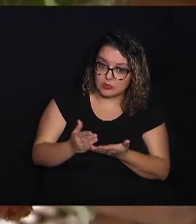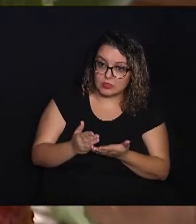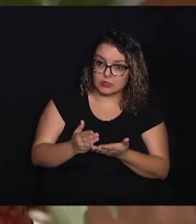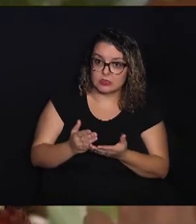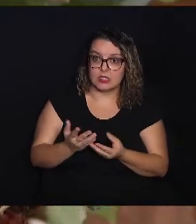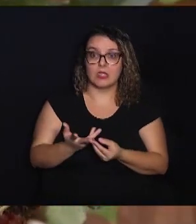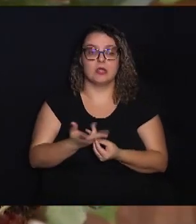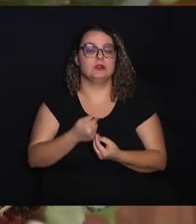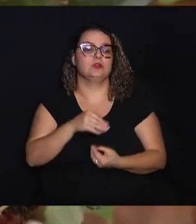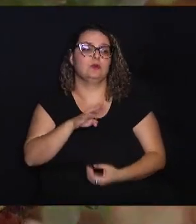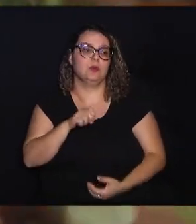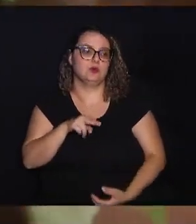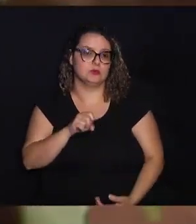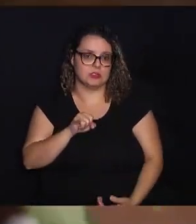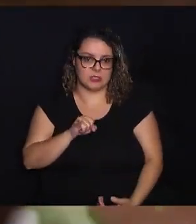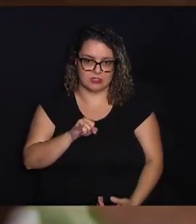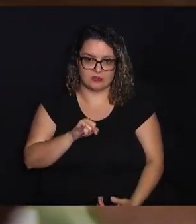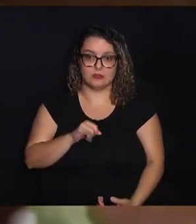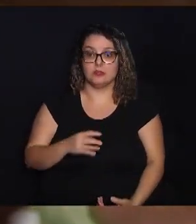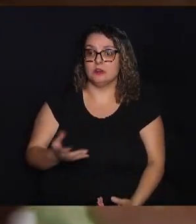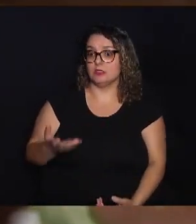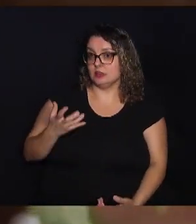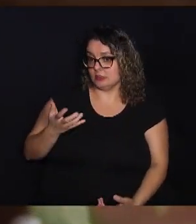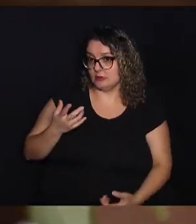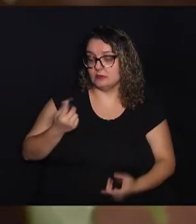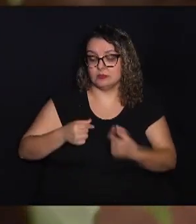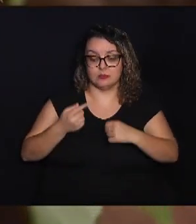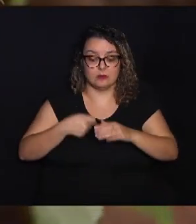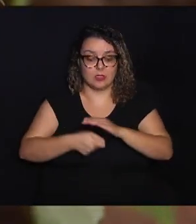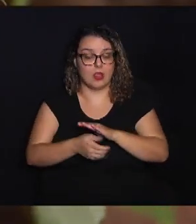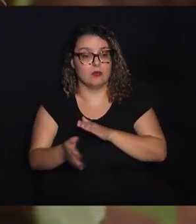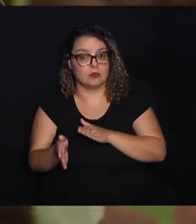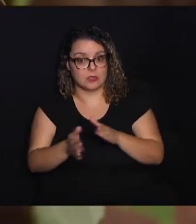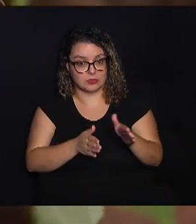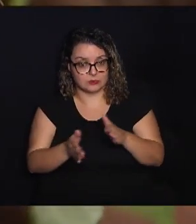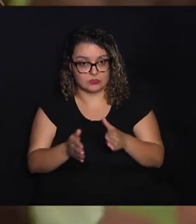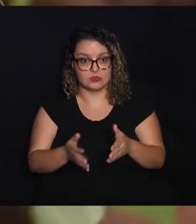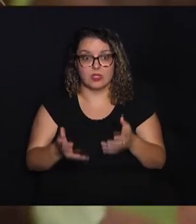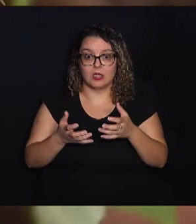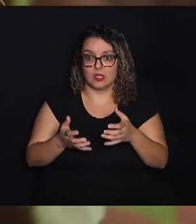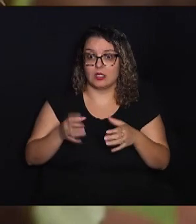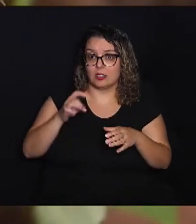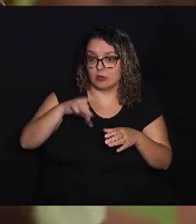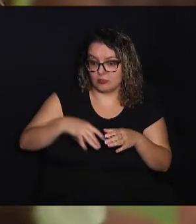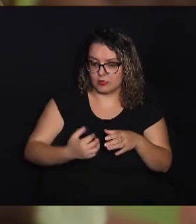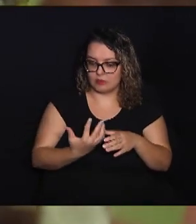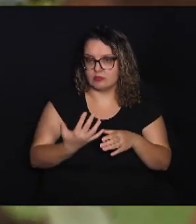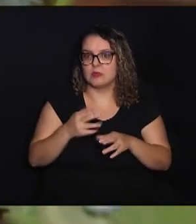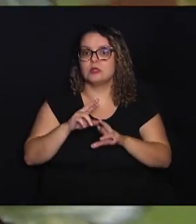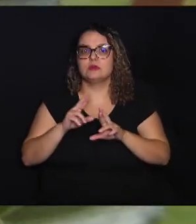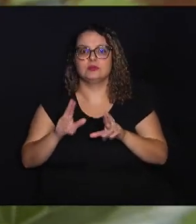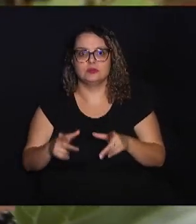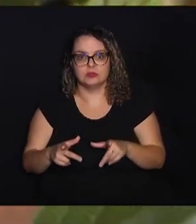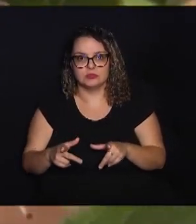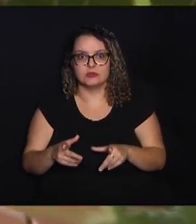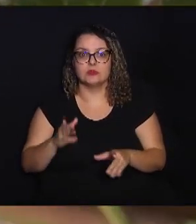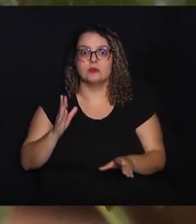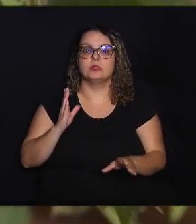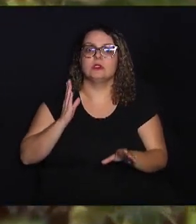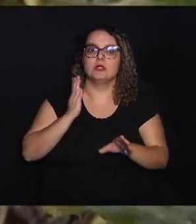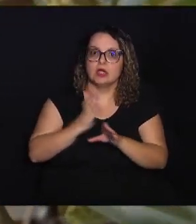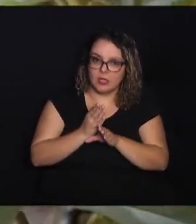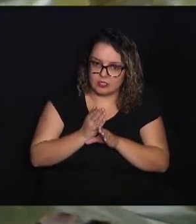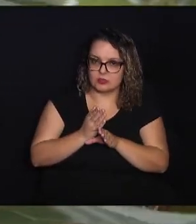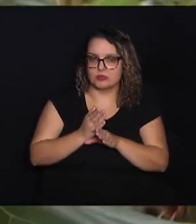bonsai, que quer investir um valor acessível e quer uma planta diferenciada daquela que você acha no